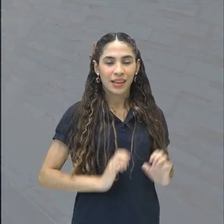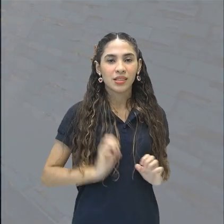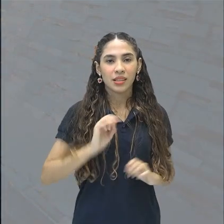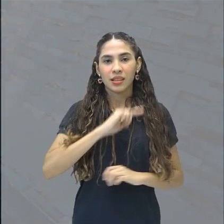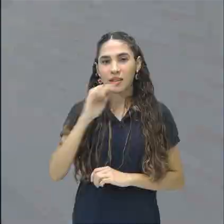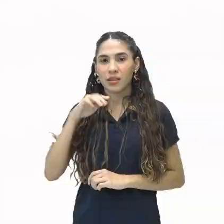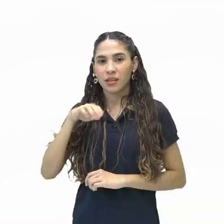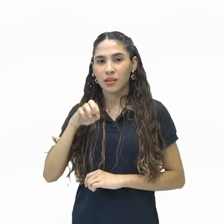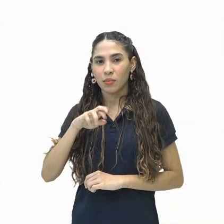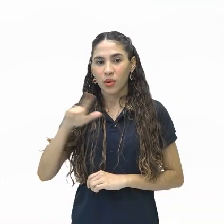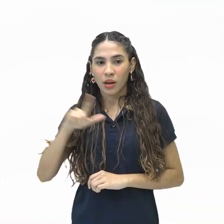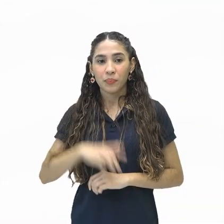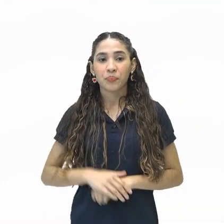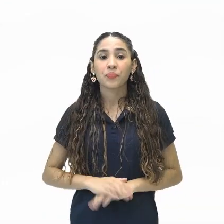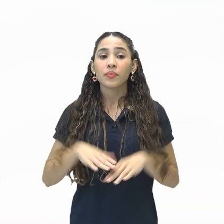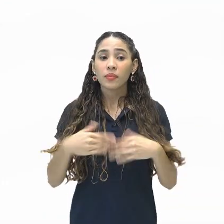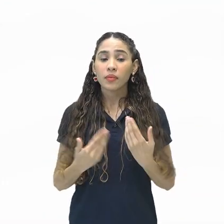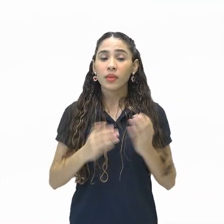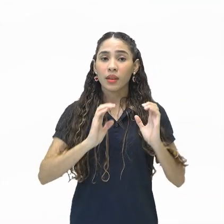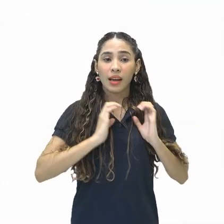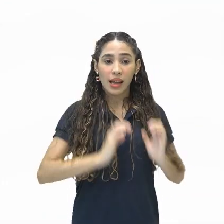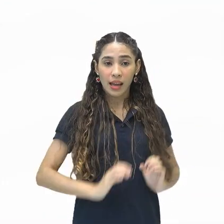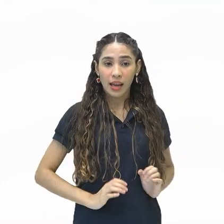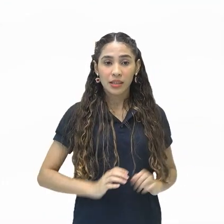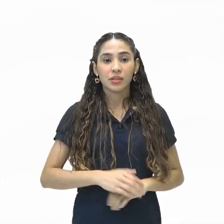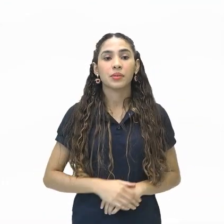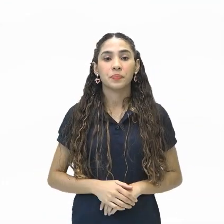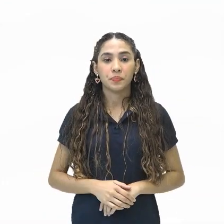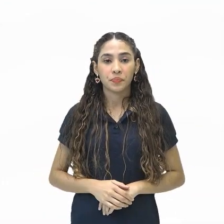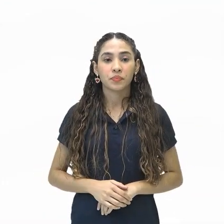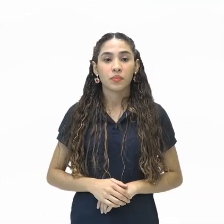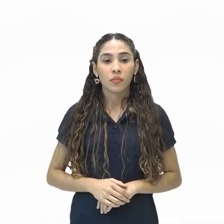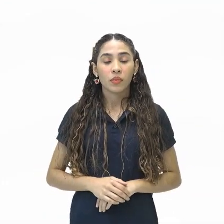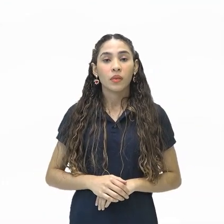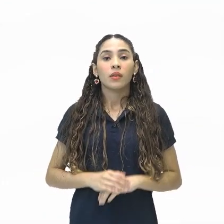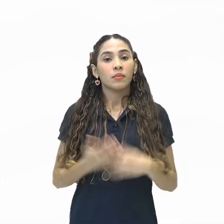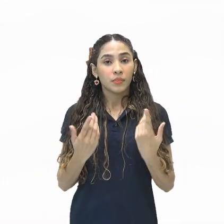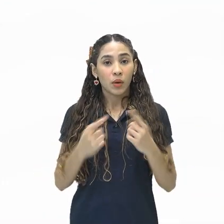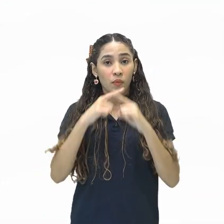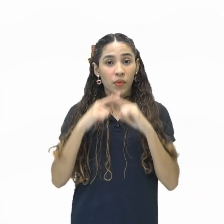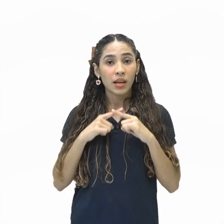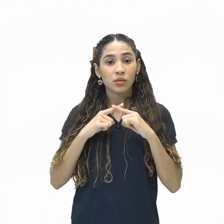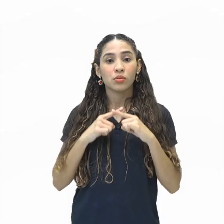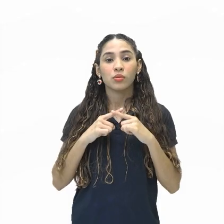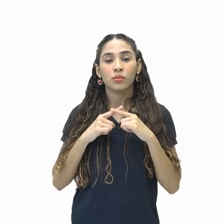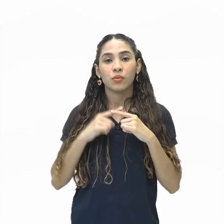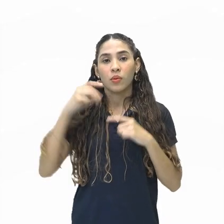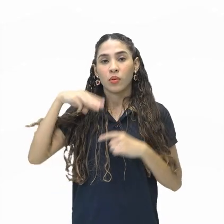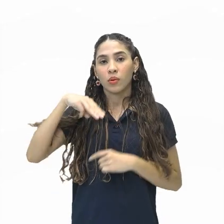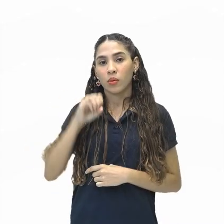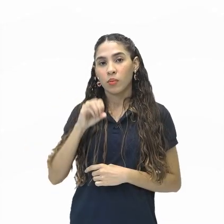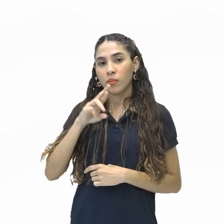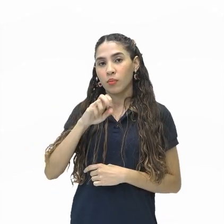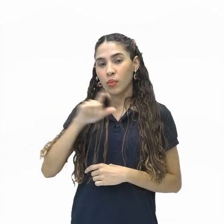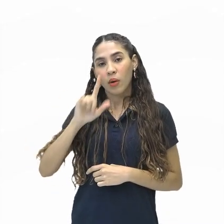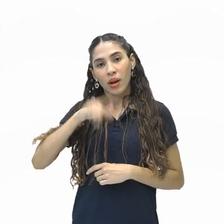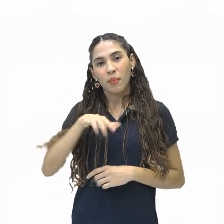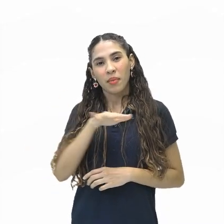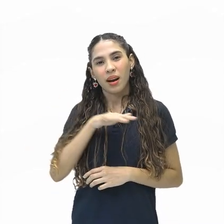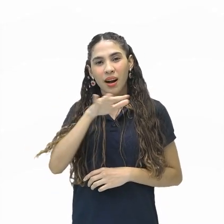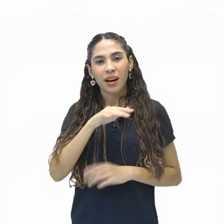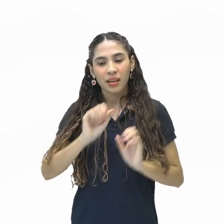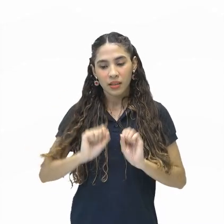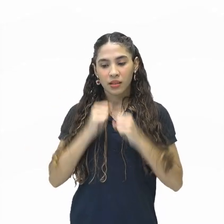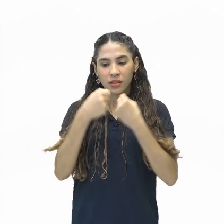é moral. Vamos lá. A ética e a versus moral, a gente pode dizer assim, é uma área que está dedicada a